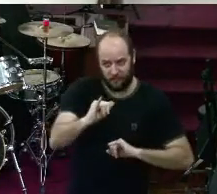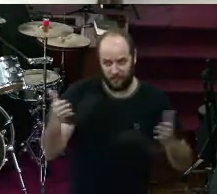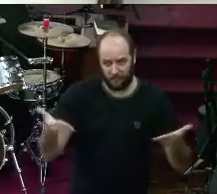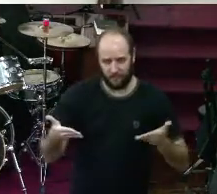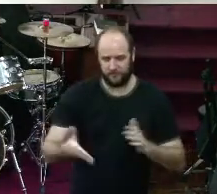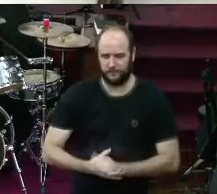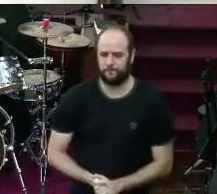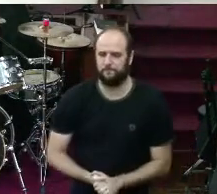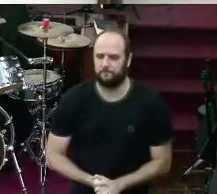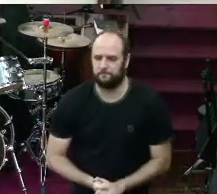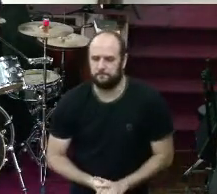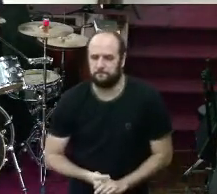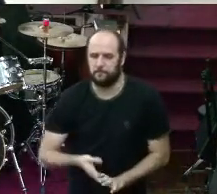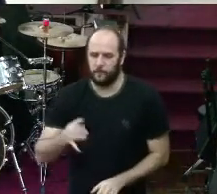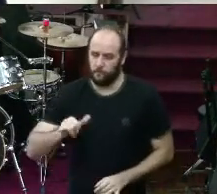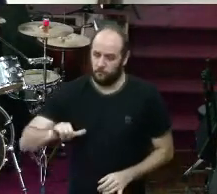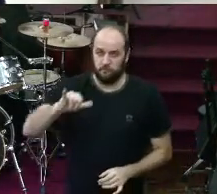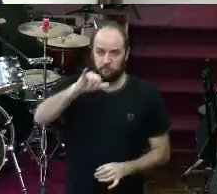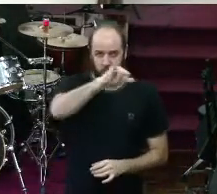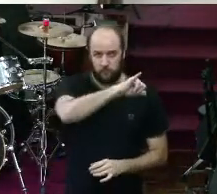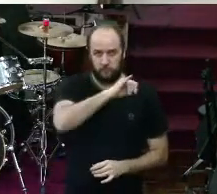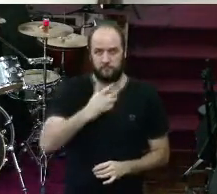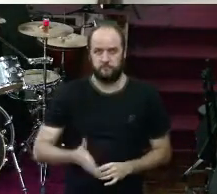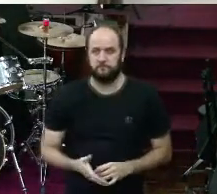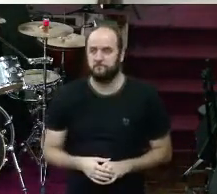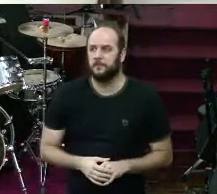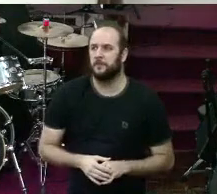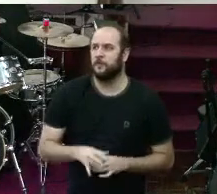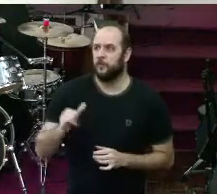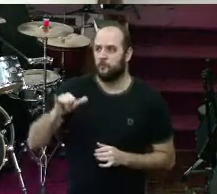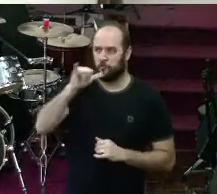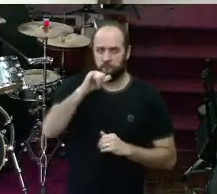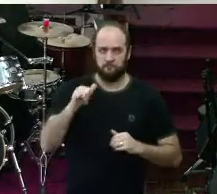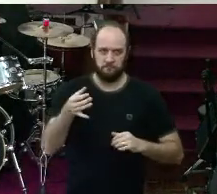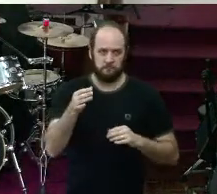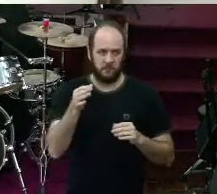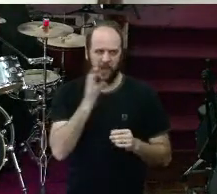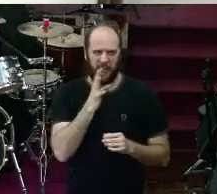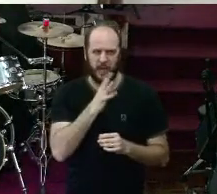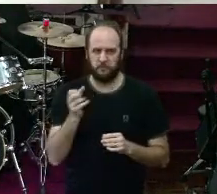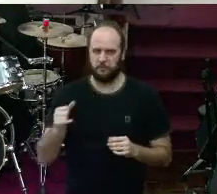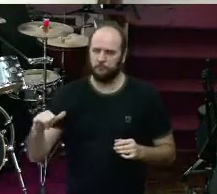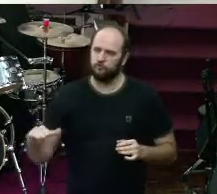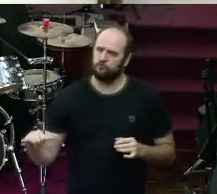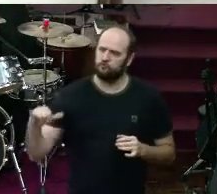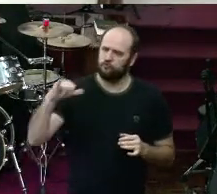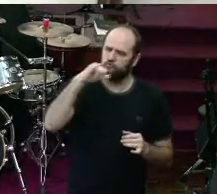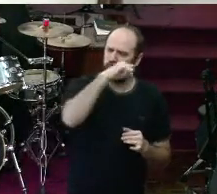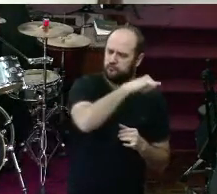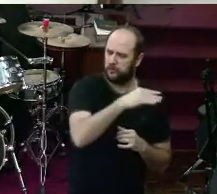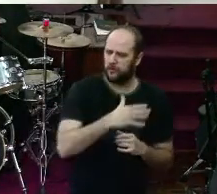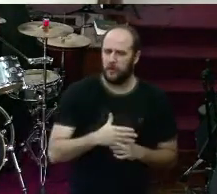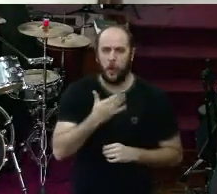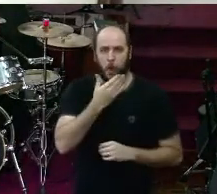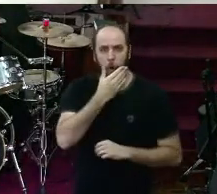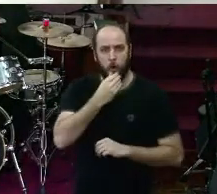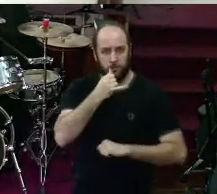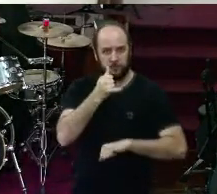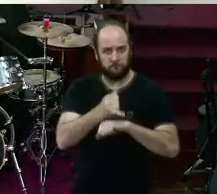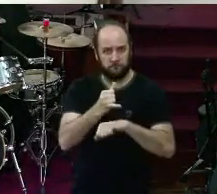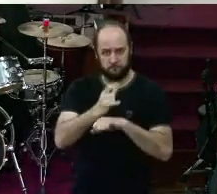Um voo desses de carreira aí, um voo doméstico, e de repente o comandante